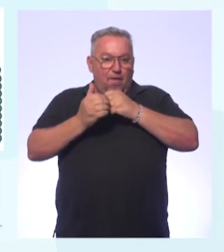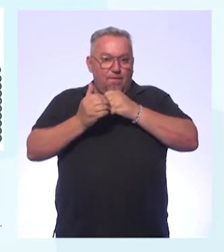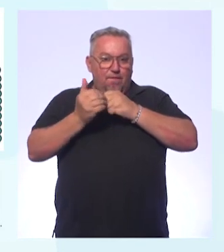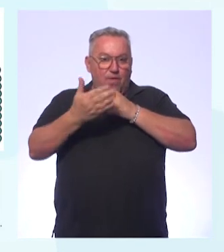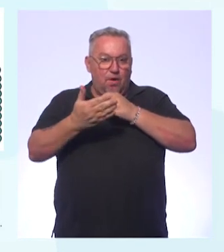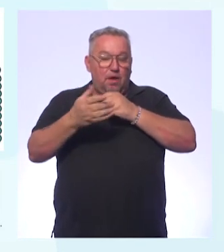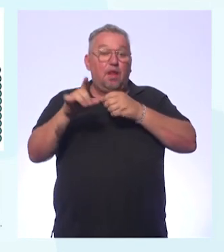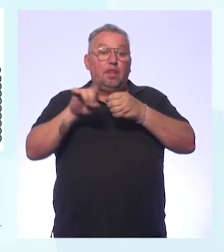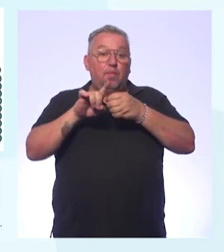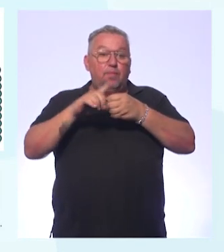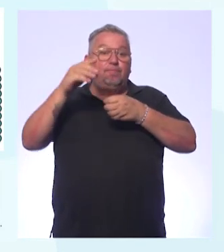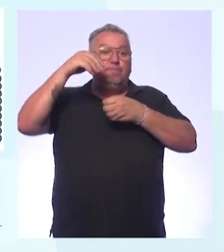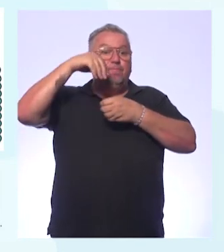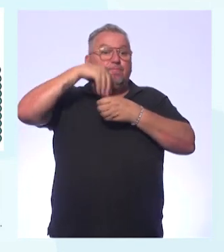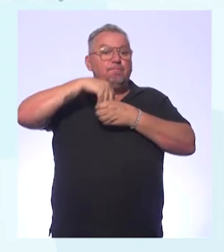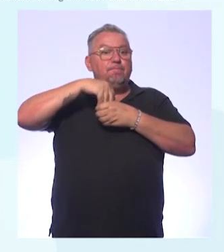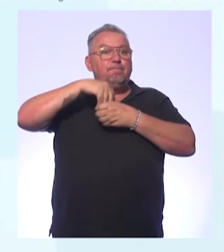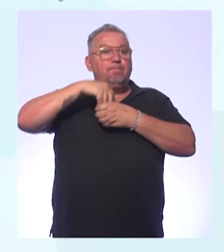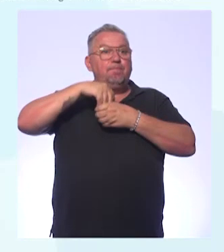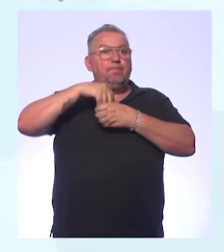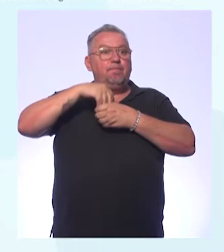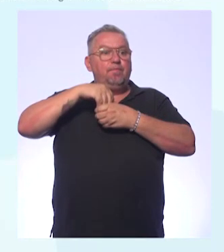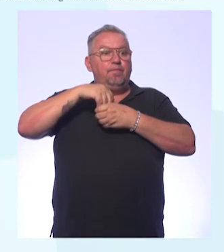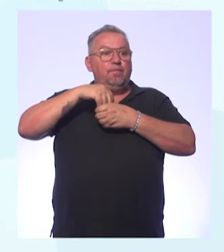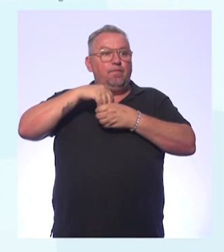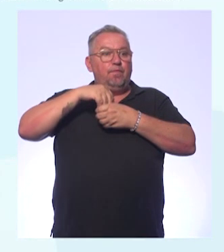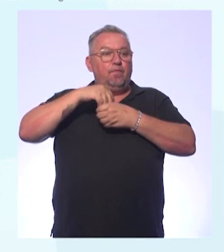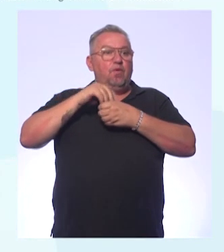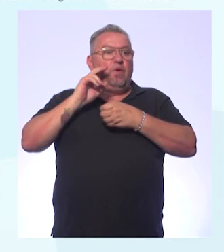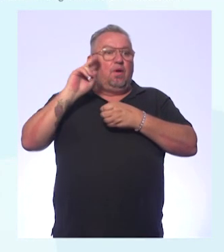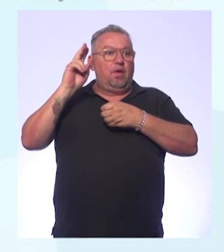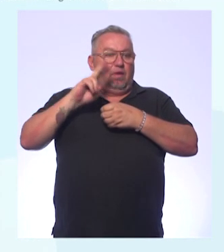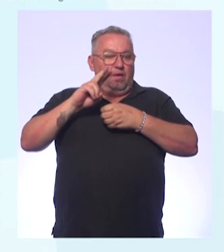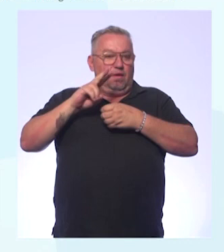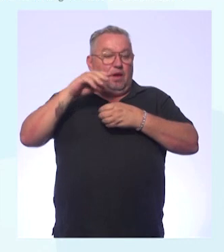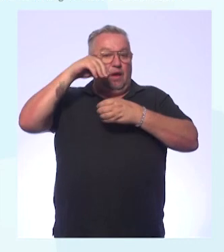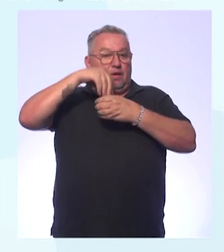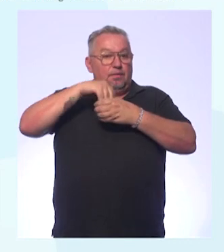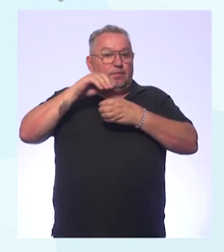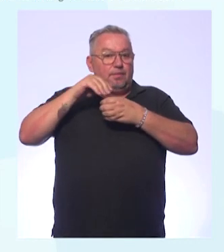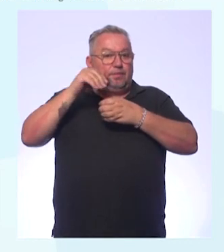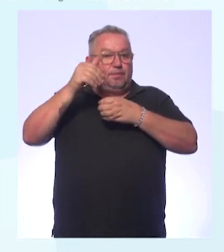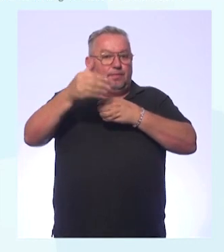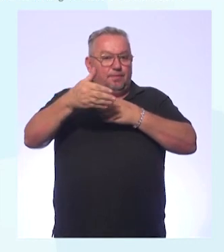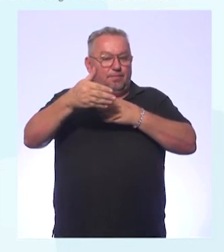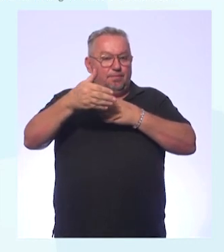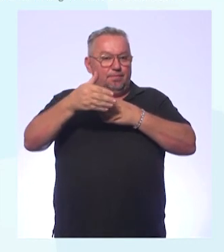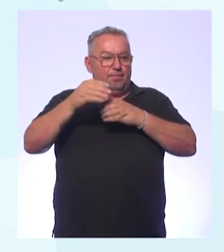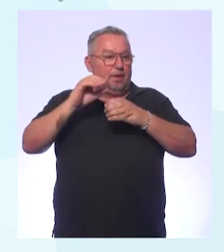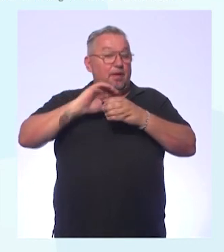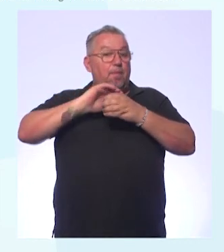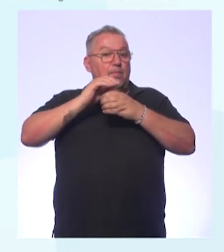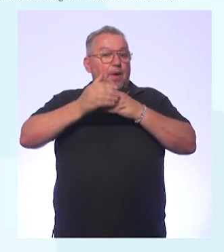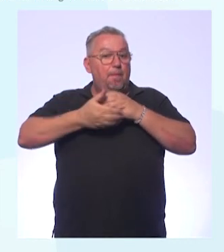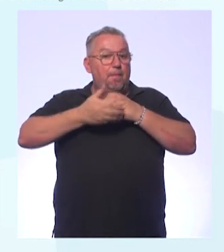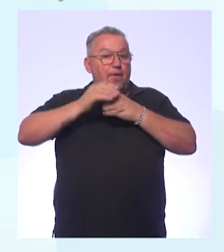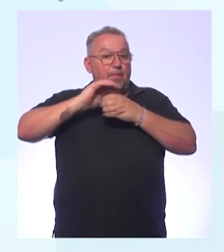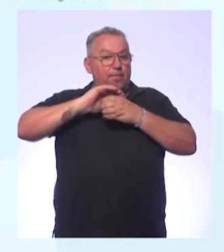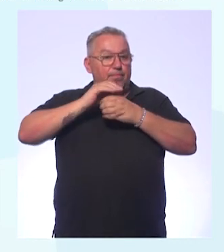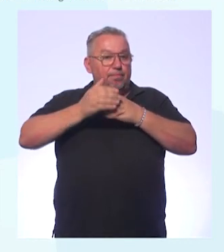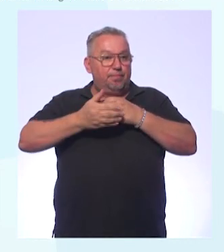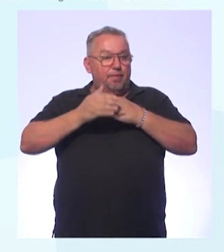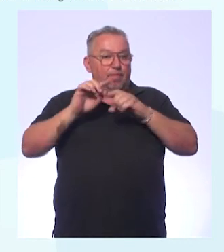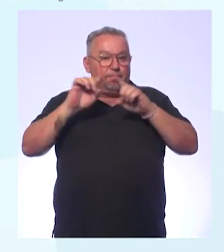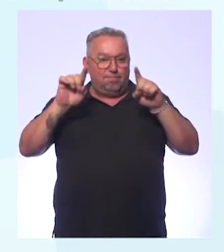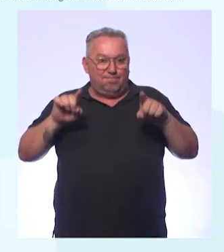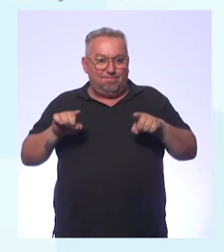membrana interna. Ó, vou fazer o esqueminha aí da membrana externa e da membrana interna, tá bom? Então, ó, a membrana interna é esse